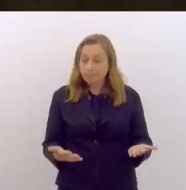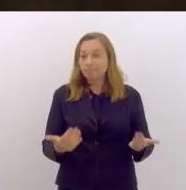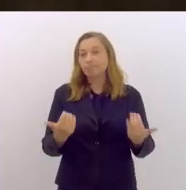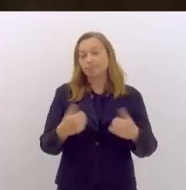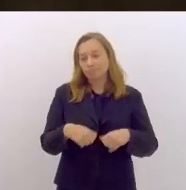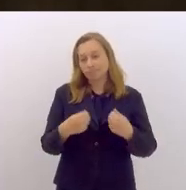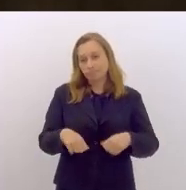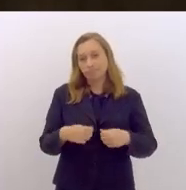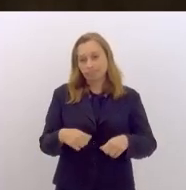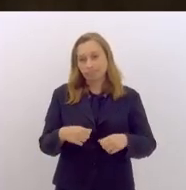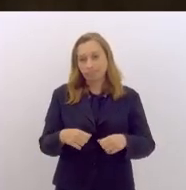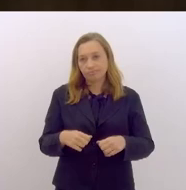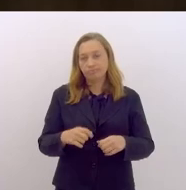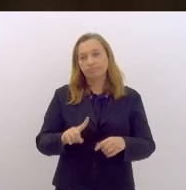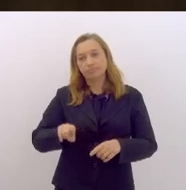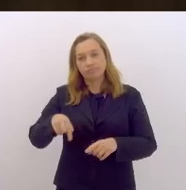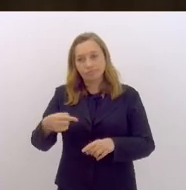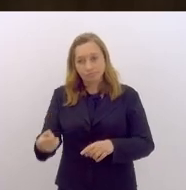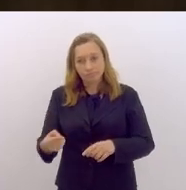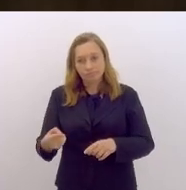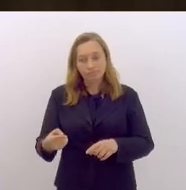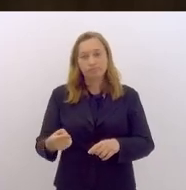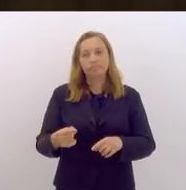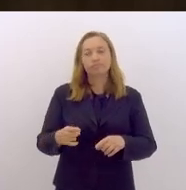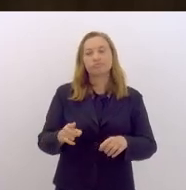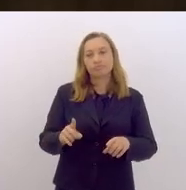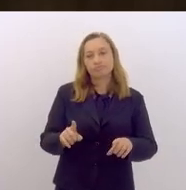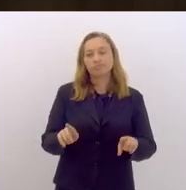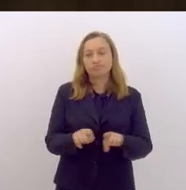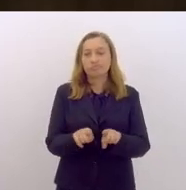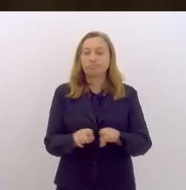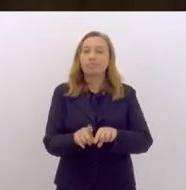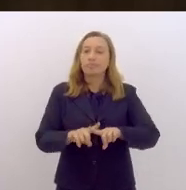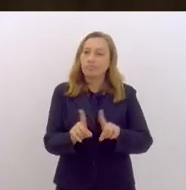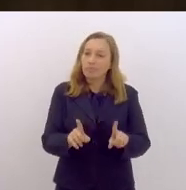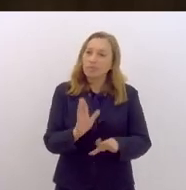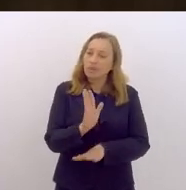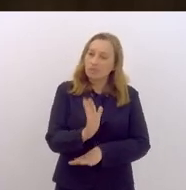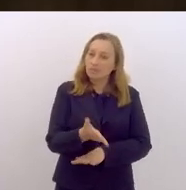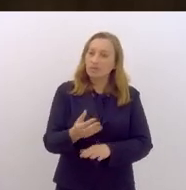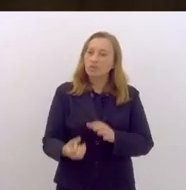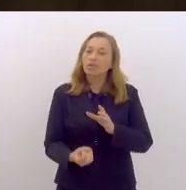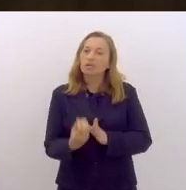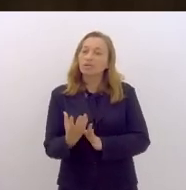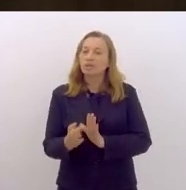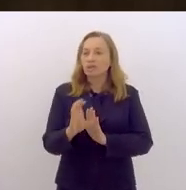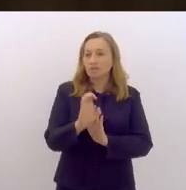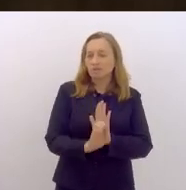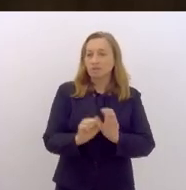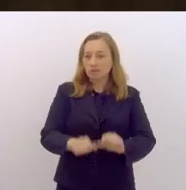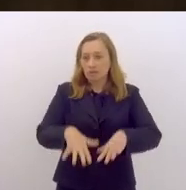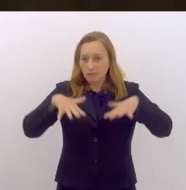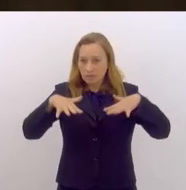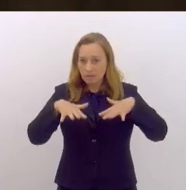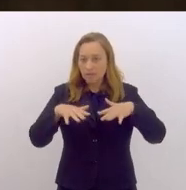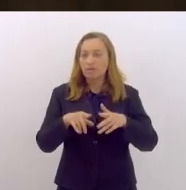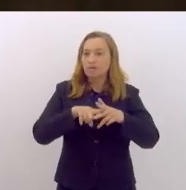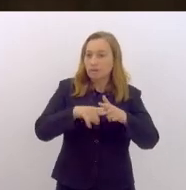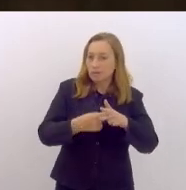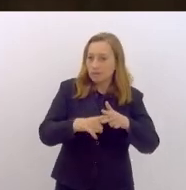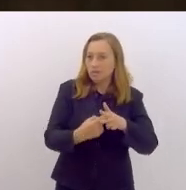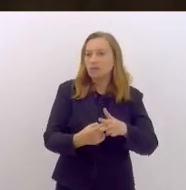os similares sobre outras formas de concessão. Mas, como fiz as emendas de plenário para fazer essas